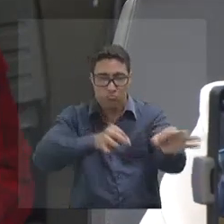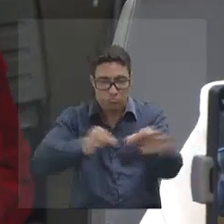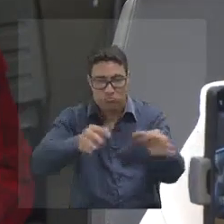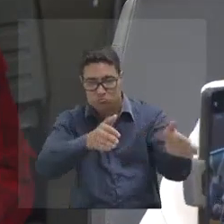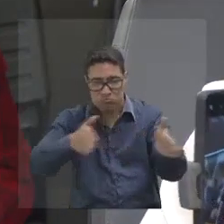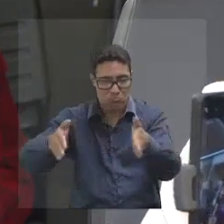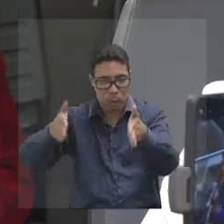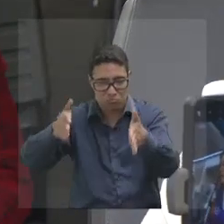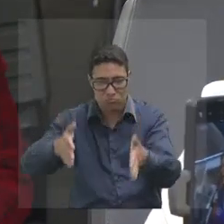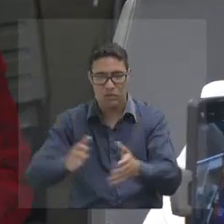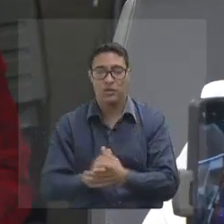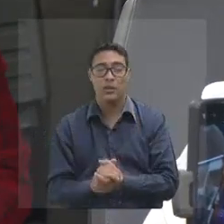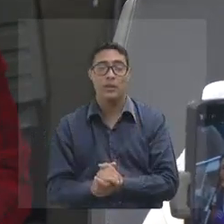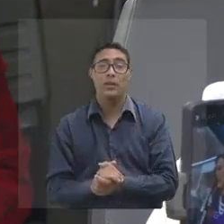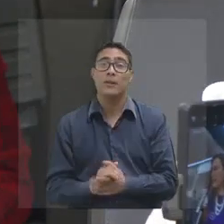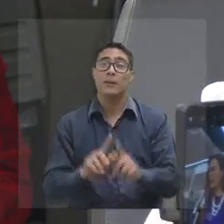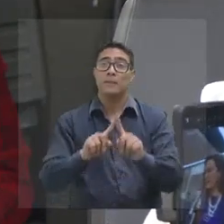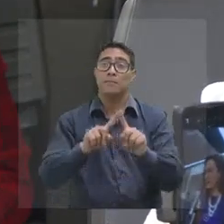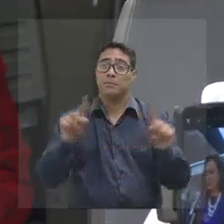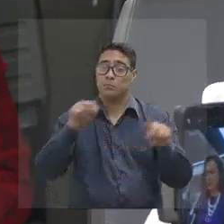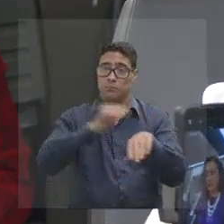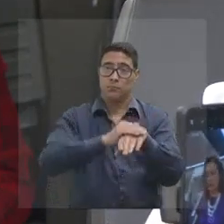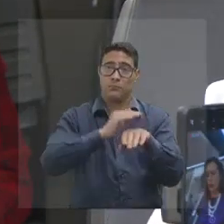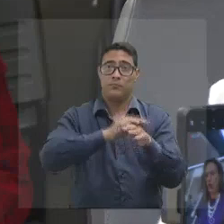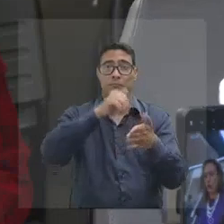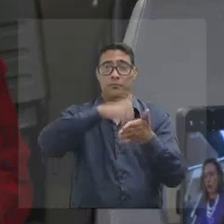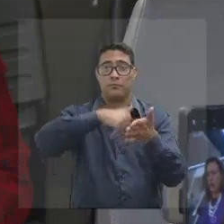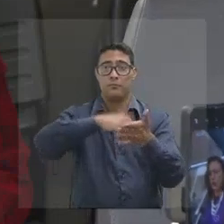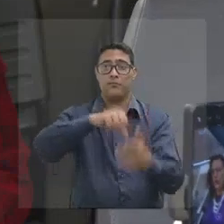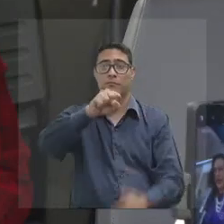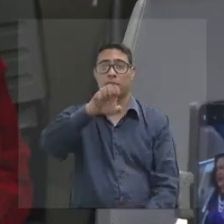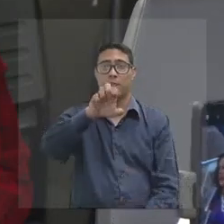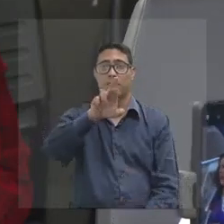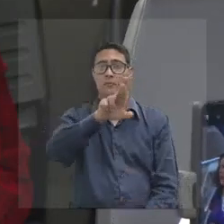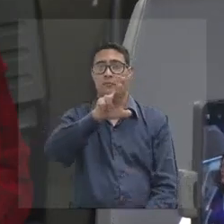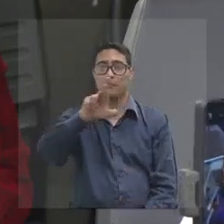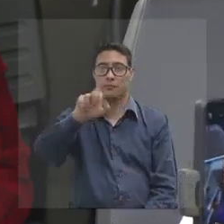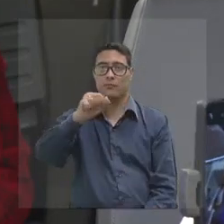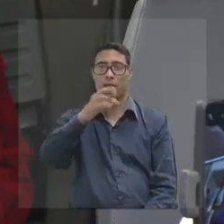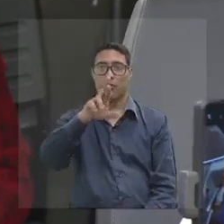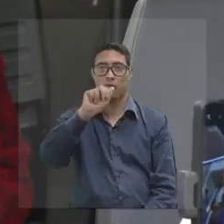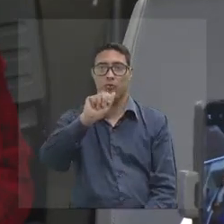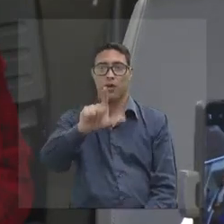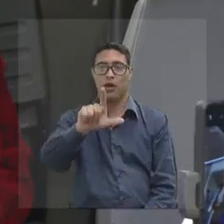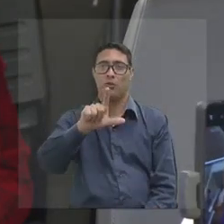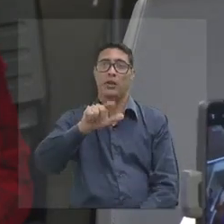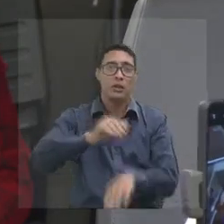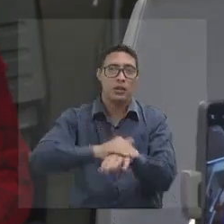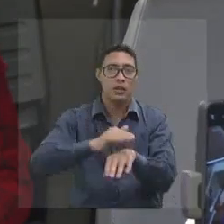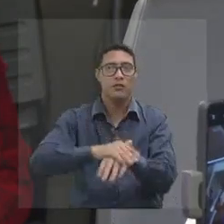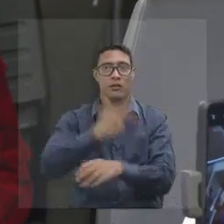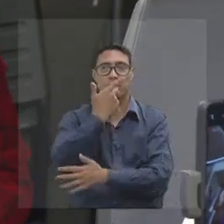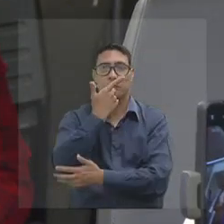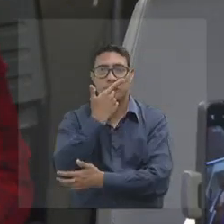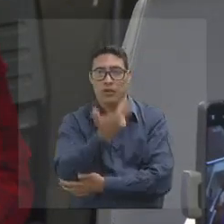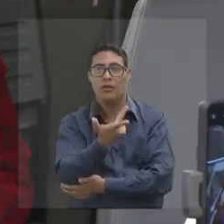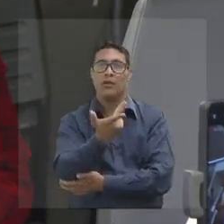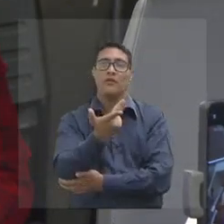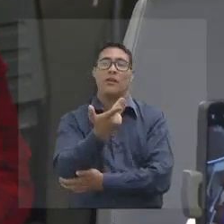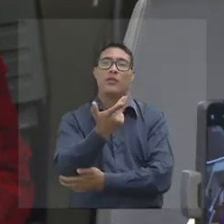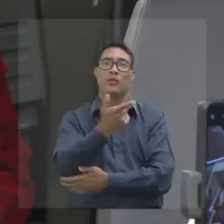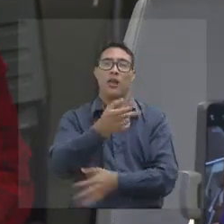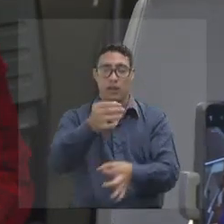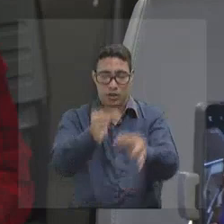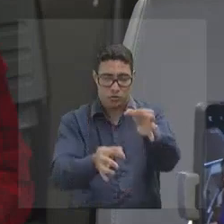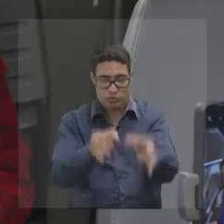no caso da mineração na Serra do Curral ele foi citado na decisão da juíza criminal